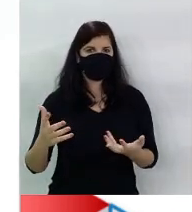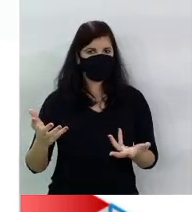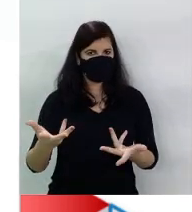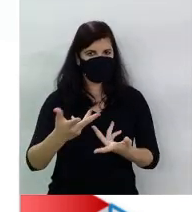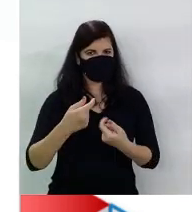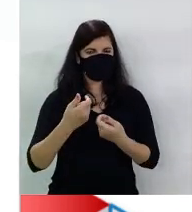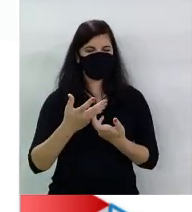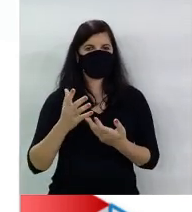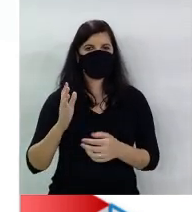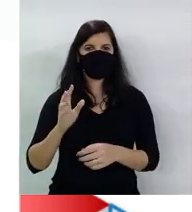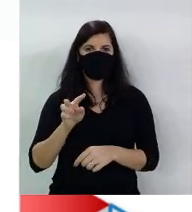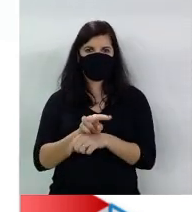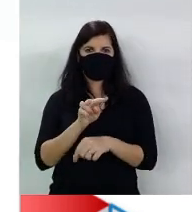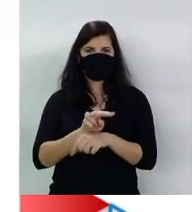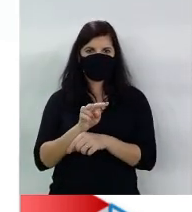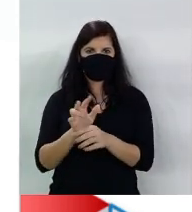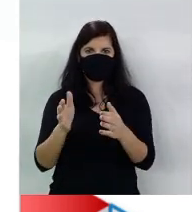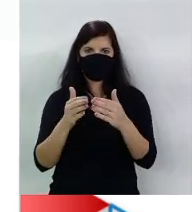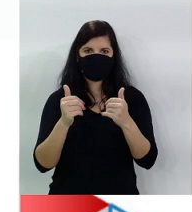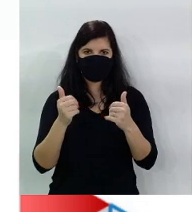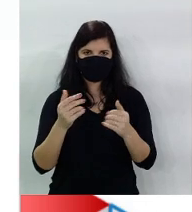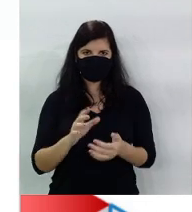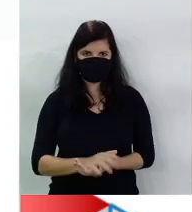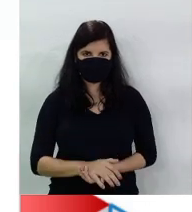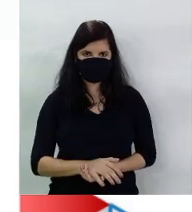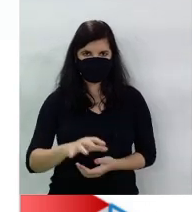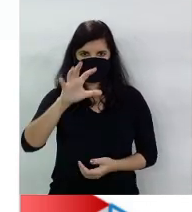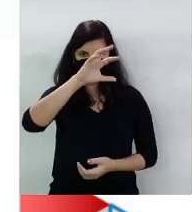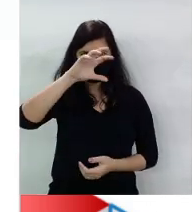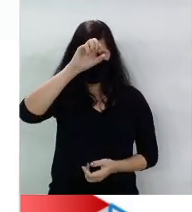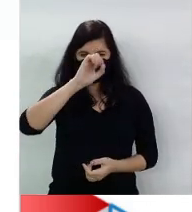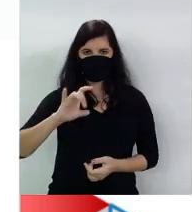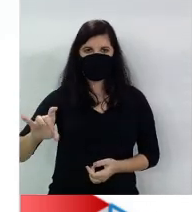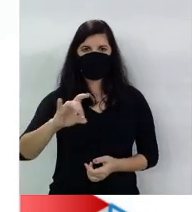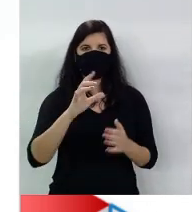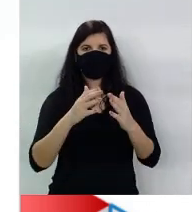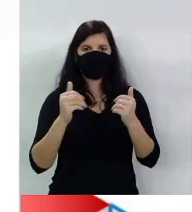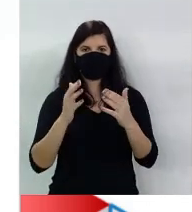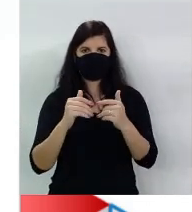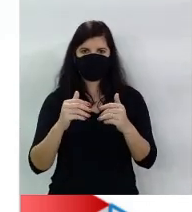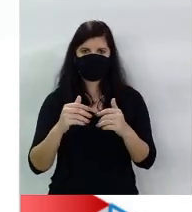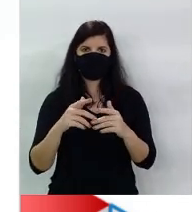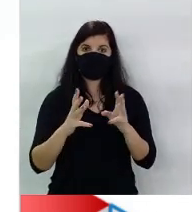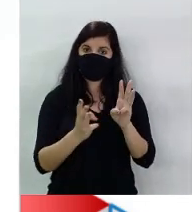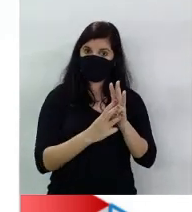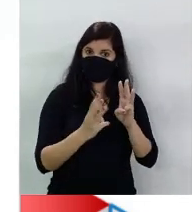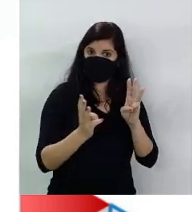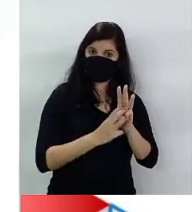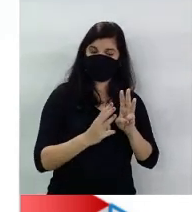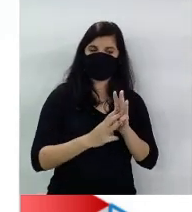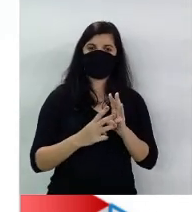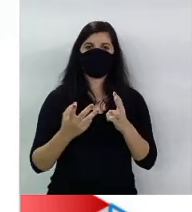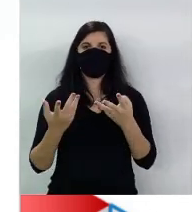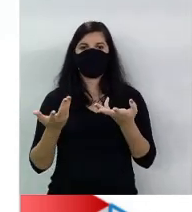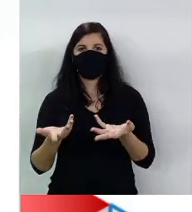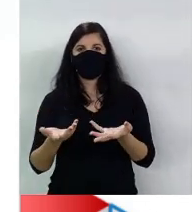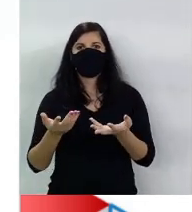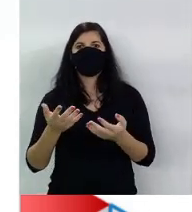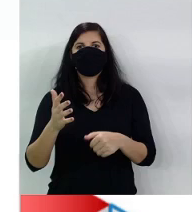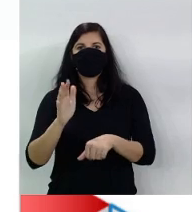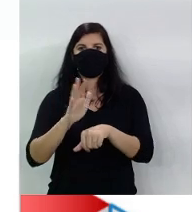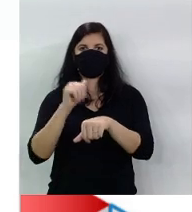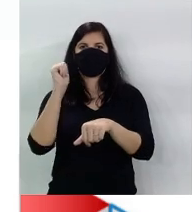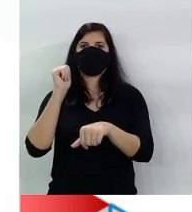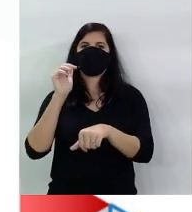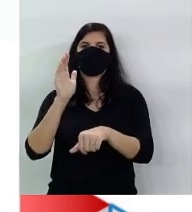uma espécie de pedido. Cada um dos espíritos, entre os indígenas, os ritos permitem que os